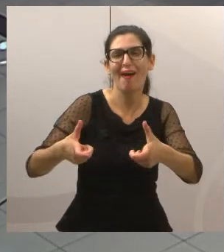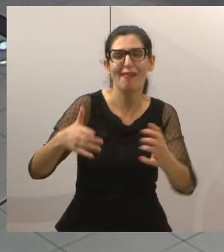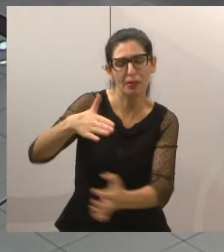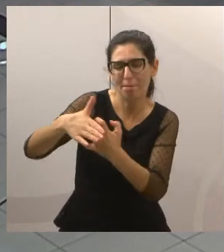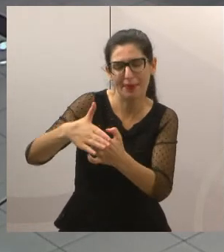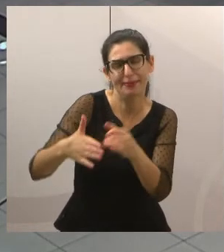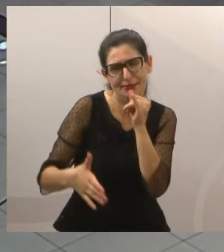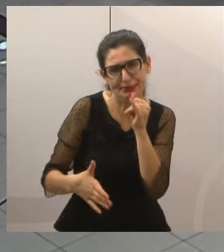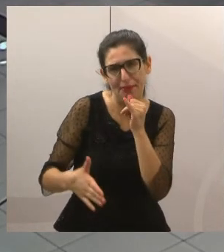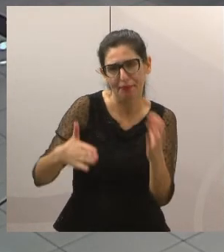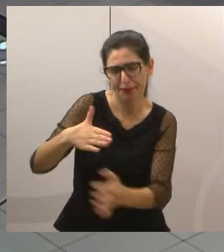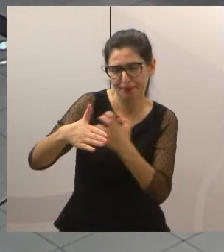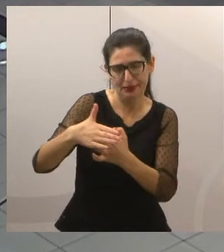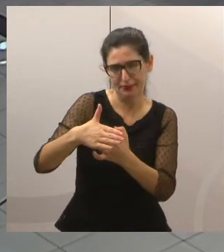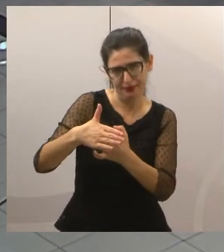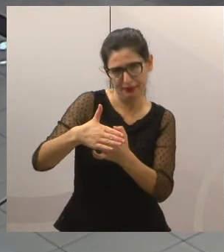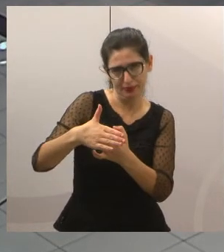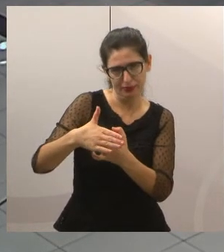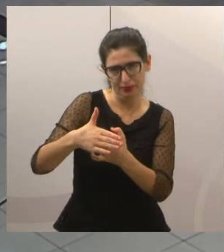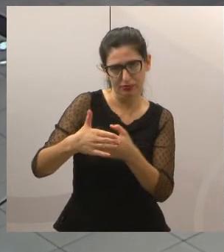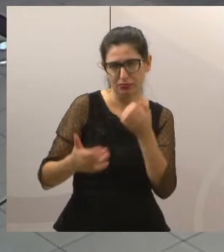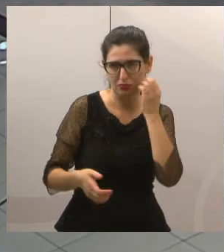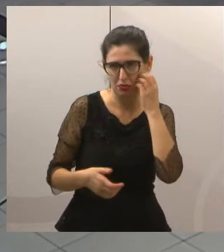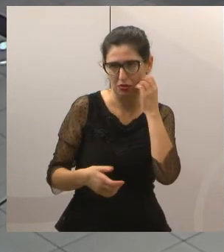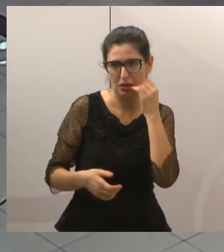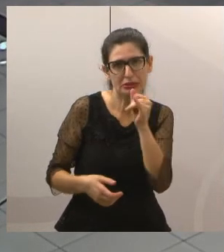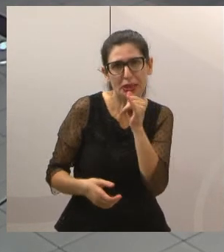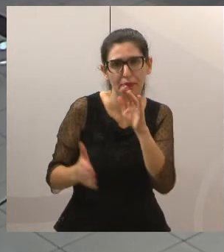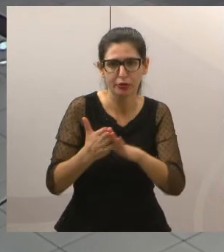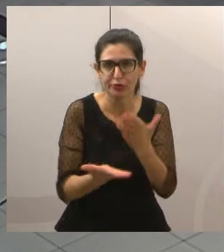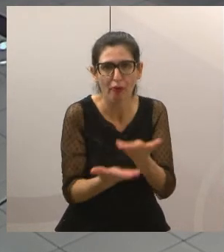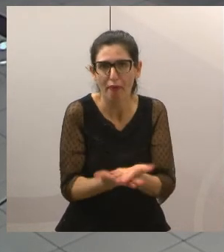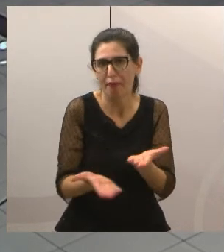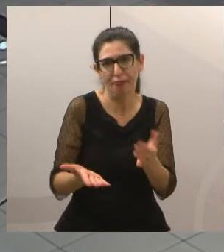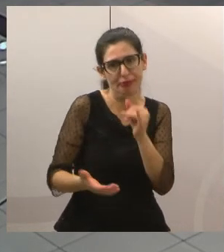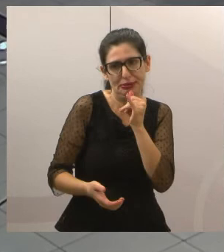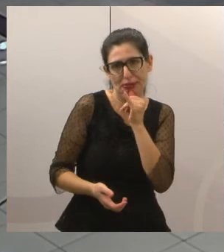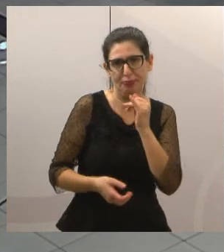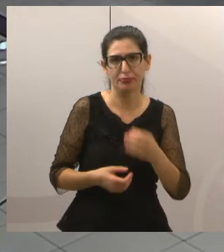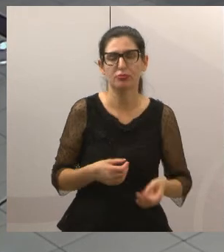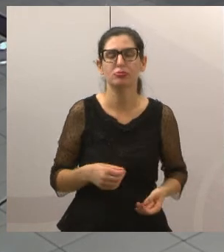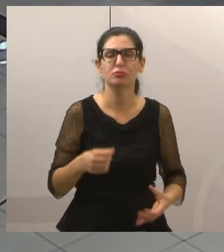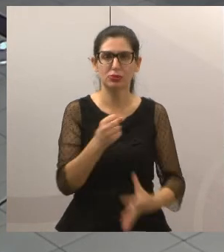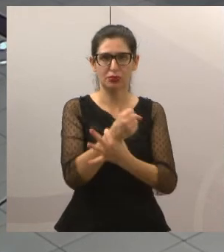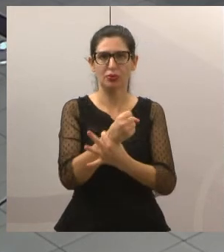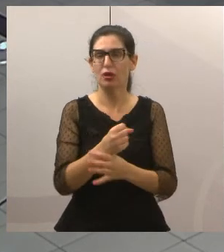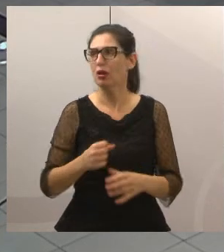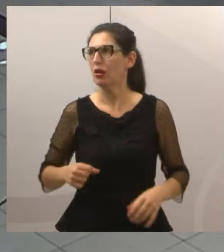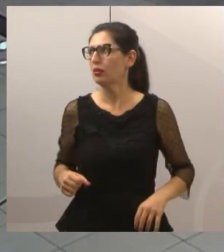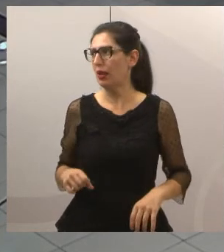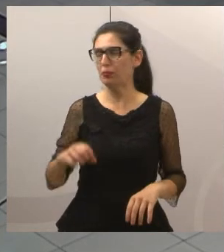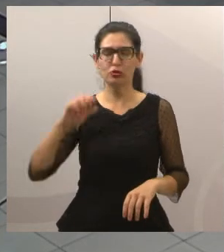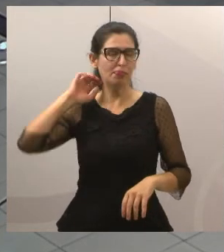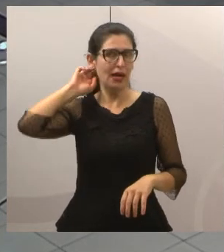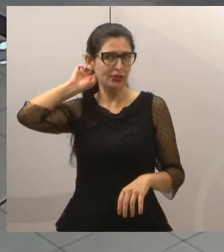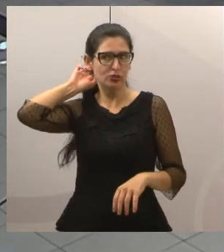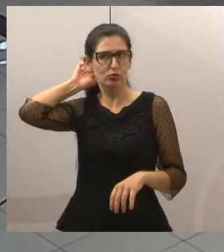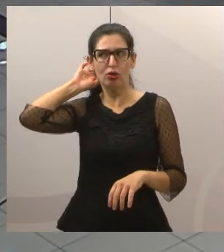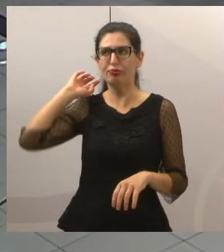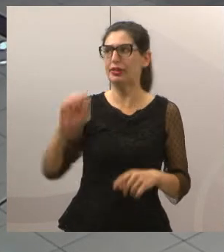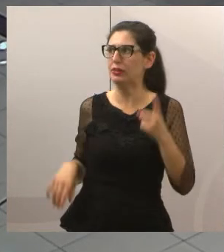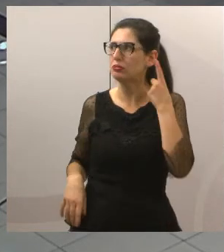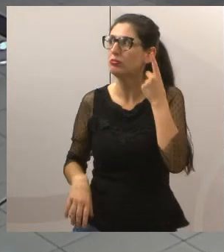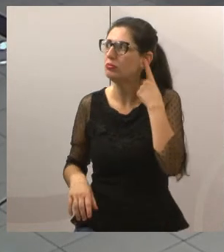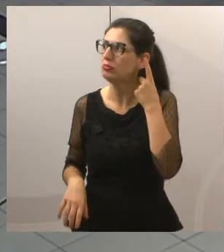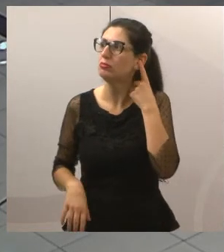Posso contribuir mais um pouquinho? Aproveitar o meu momento aqui para poder explanar algumas questões importantes. Quando a gente está falando também sobre